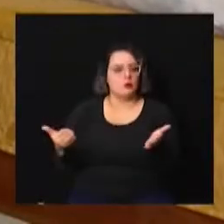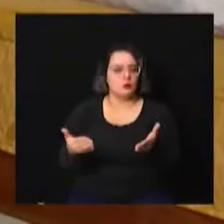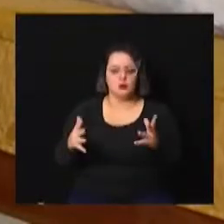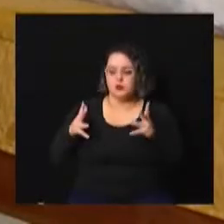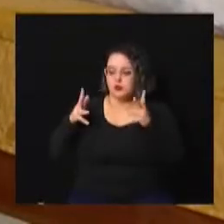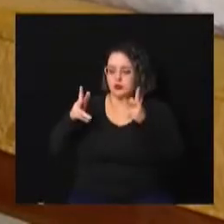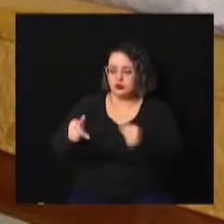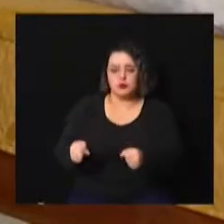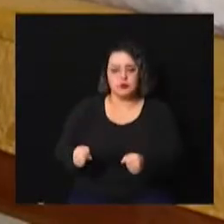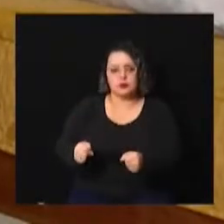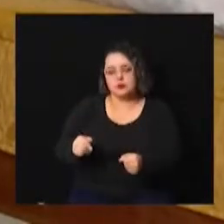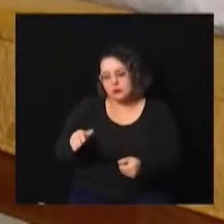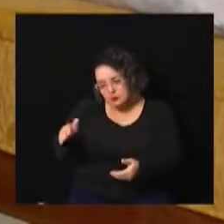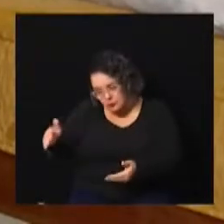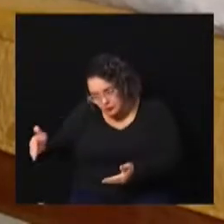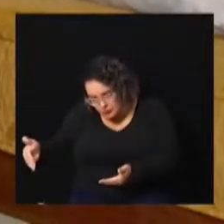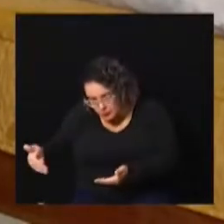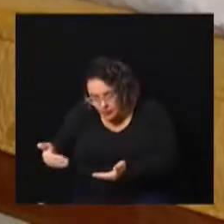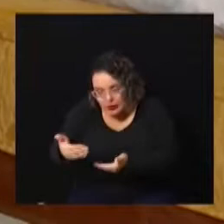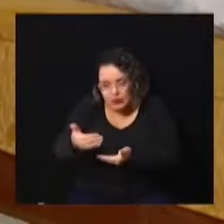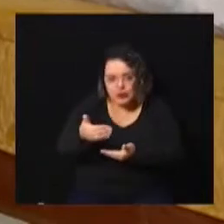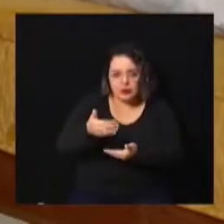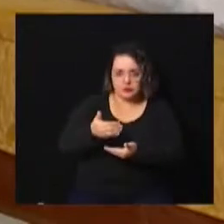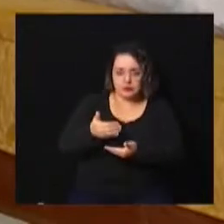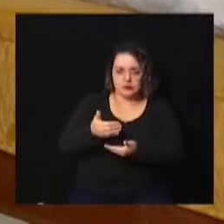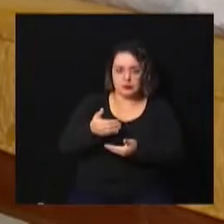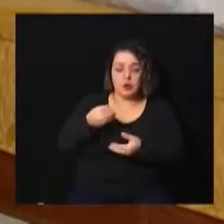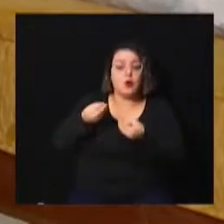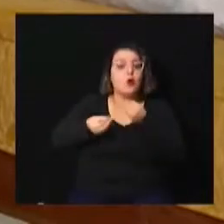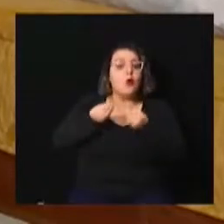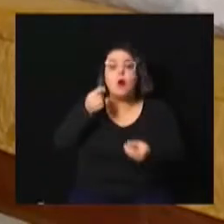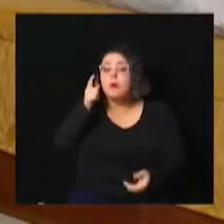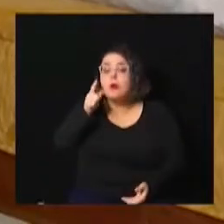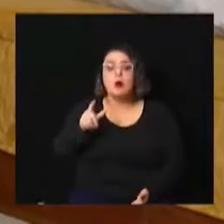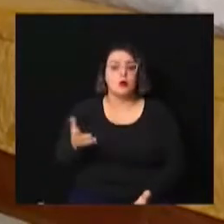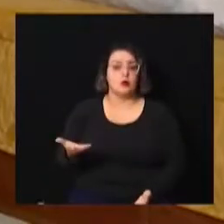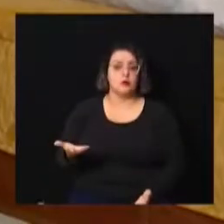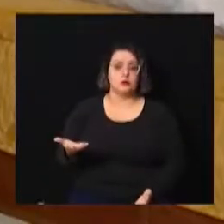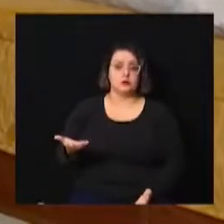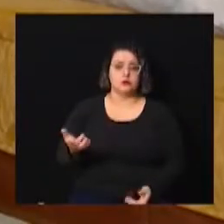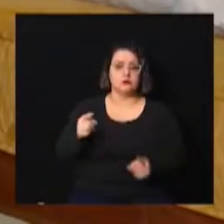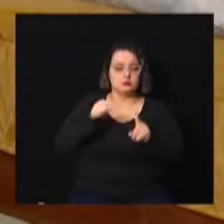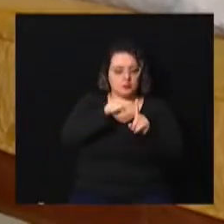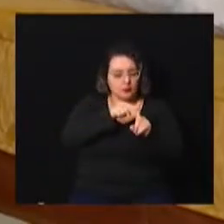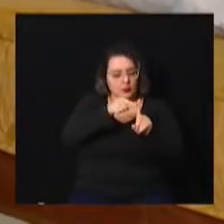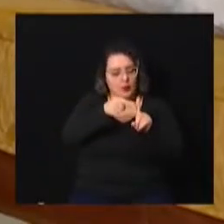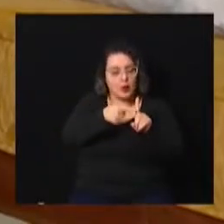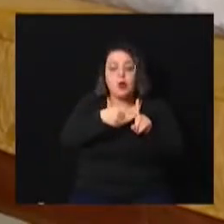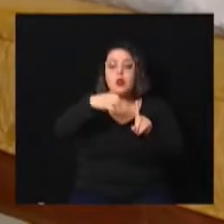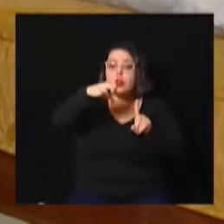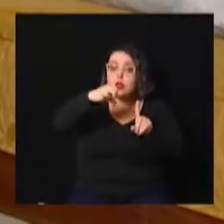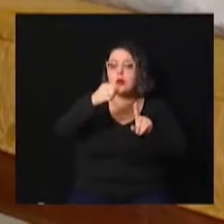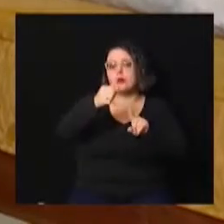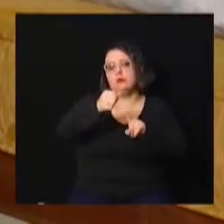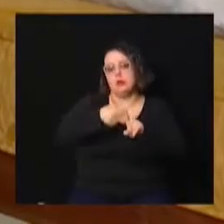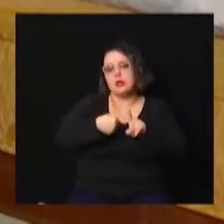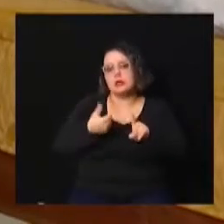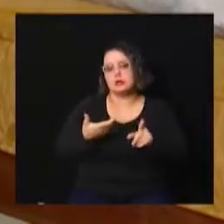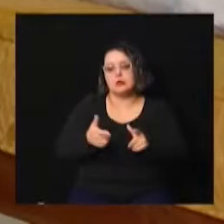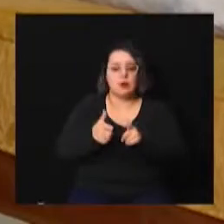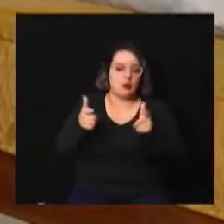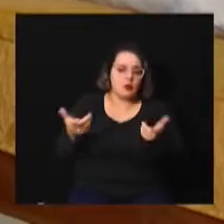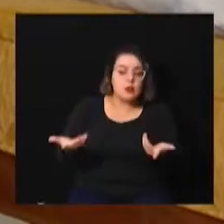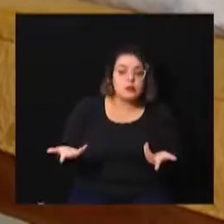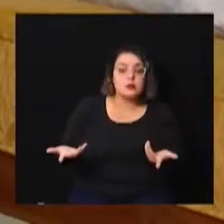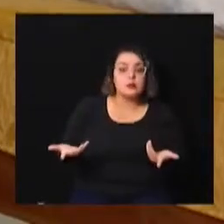sabe? Todas que você vai lá pegar, é o que vem, como que consegue, né? Você gera a criança por 9 meses, né? A